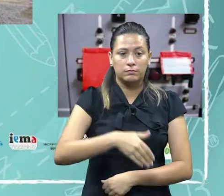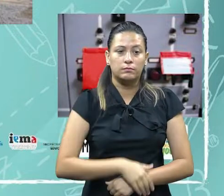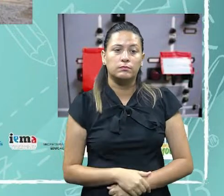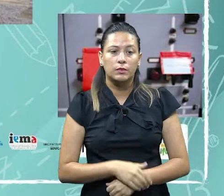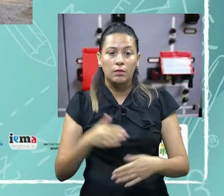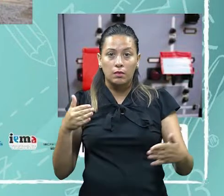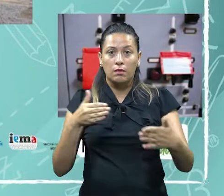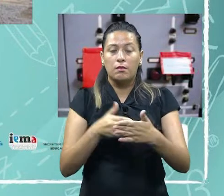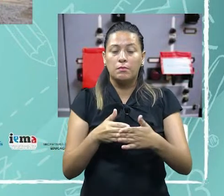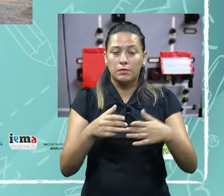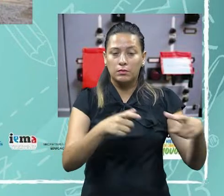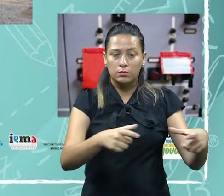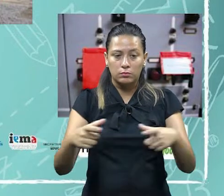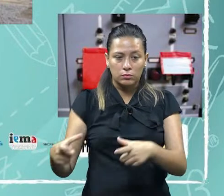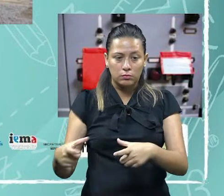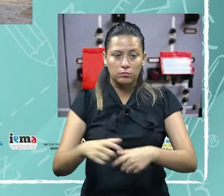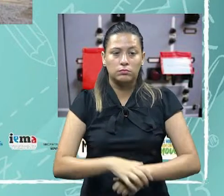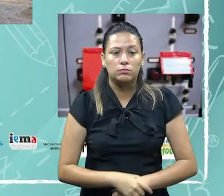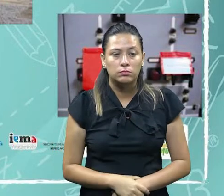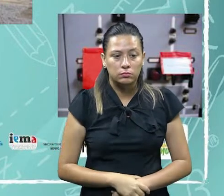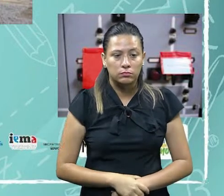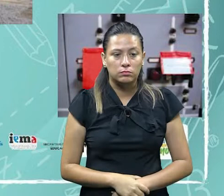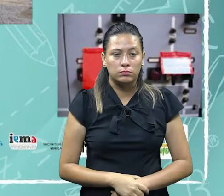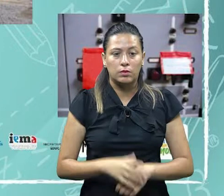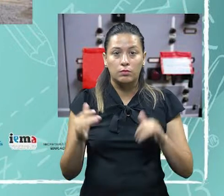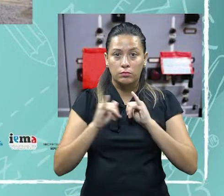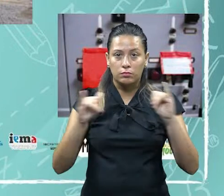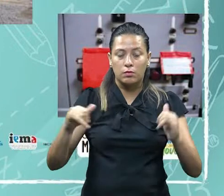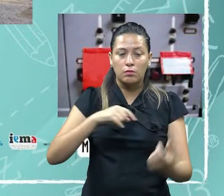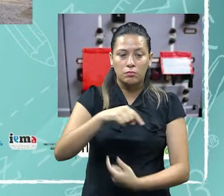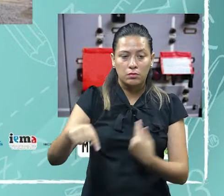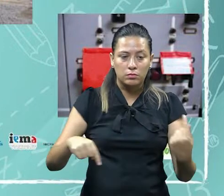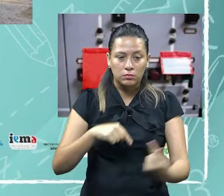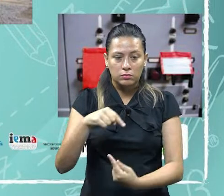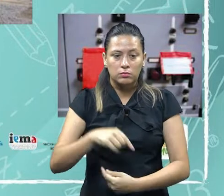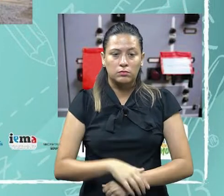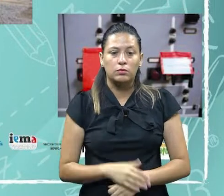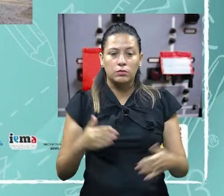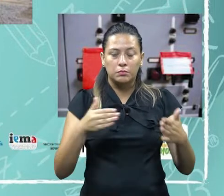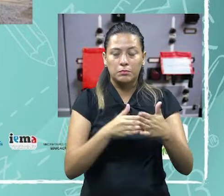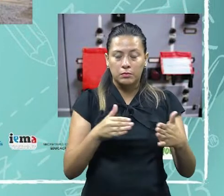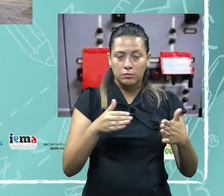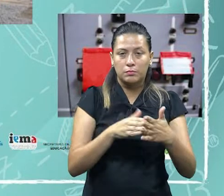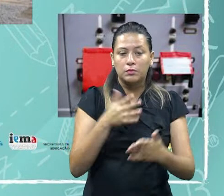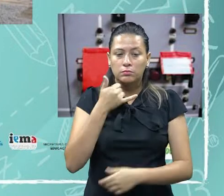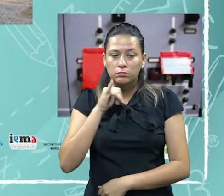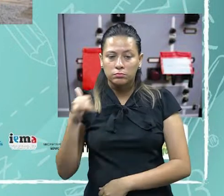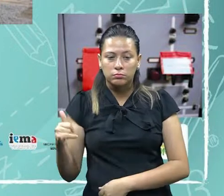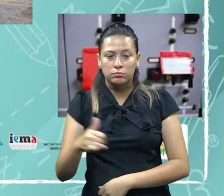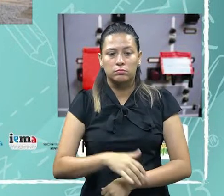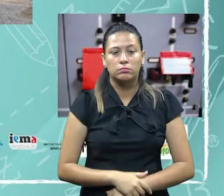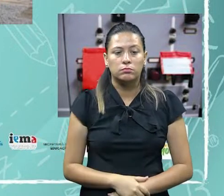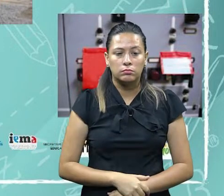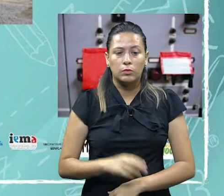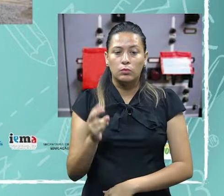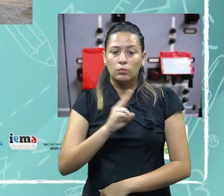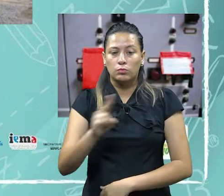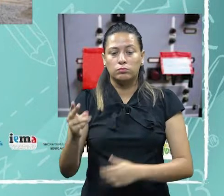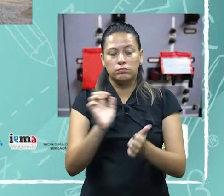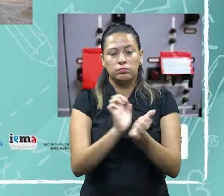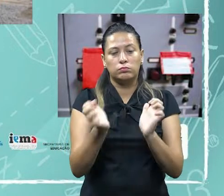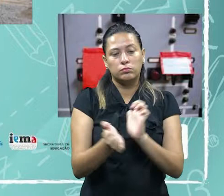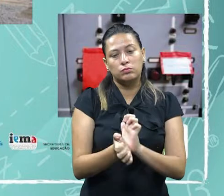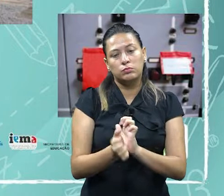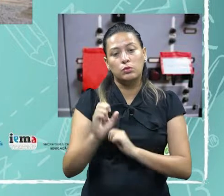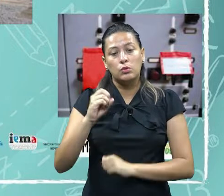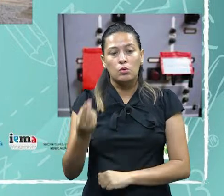de áreas, sinalização de circulação, sinalização de impedimento de energização, identificação